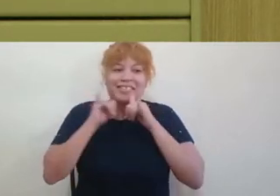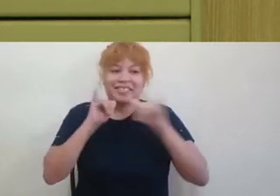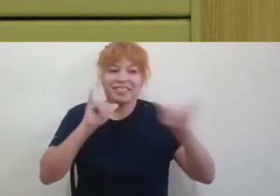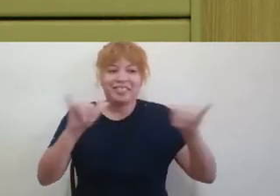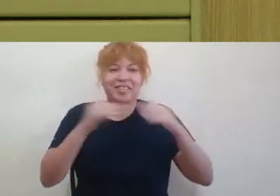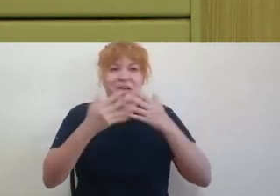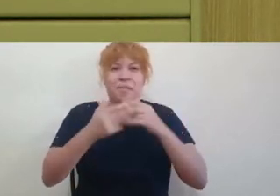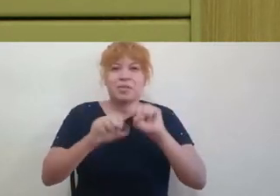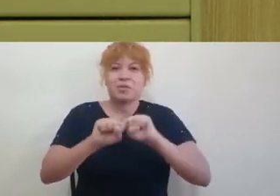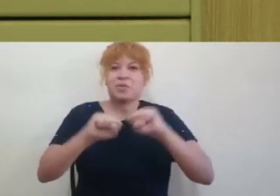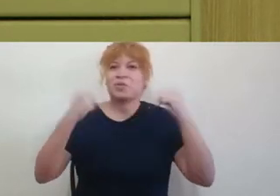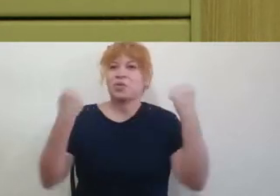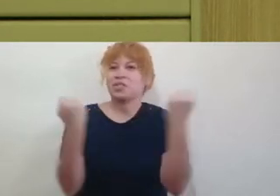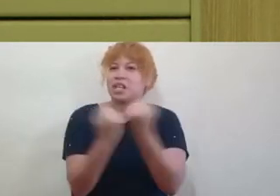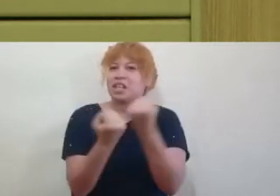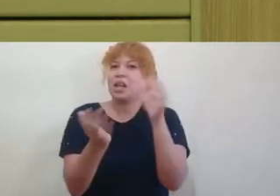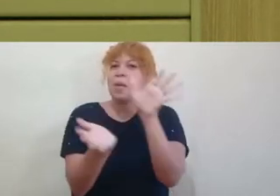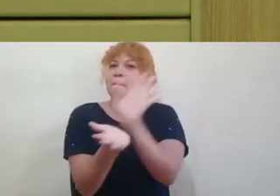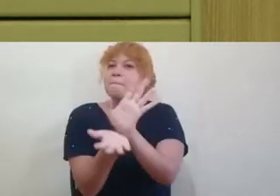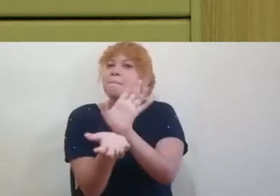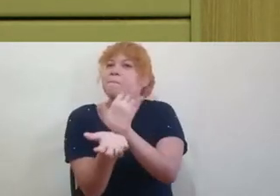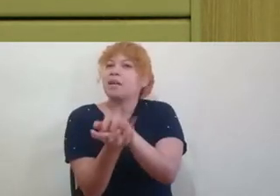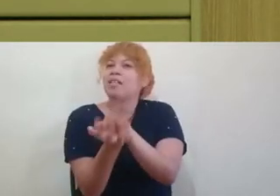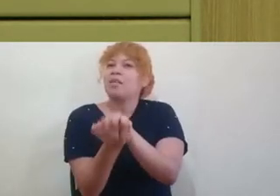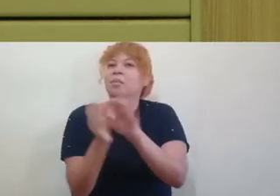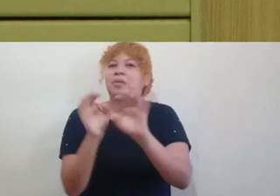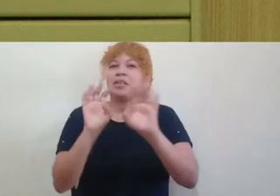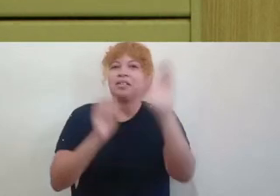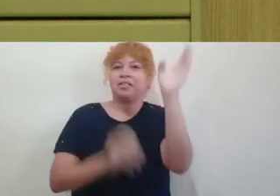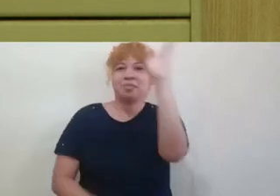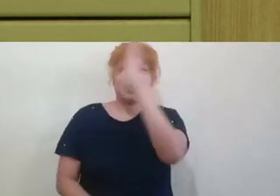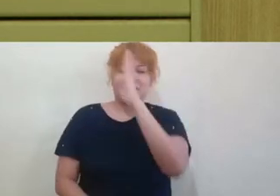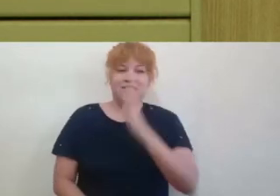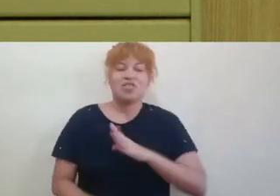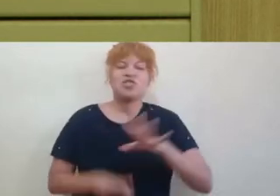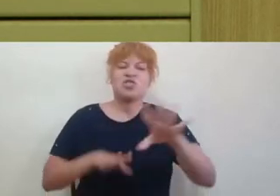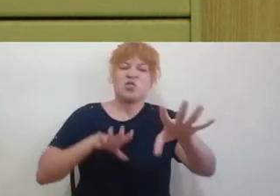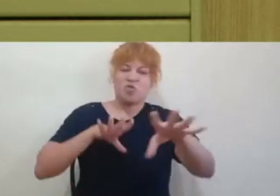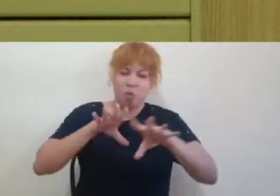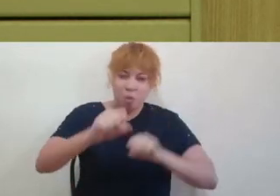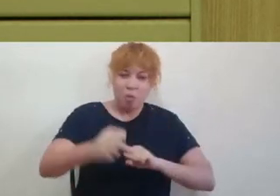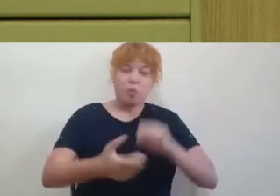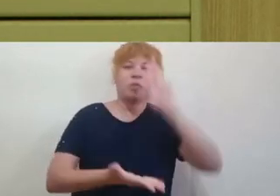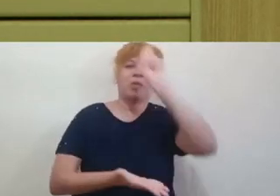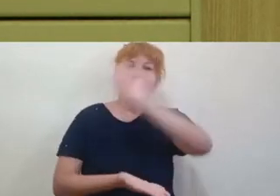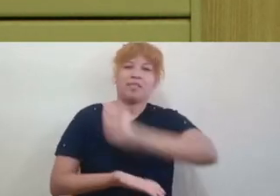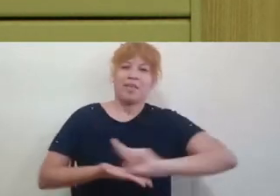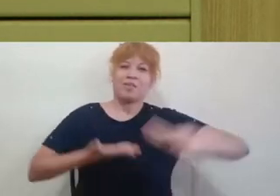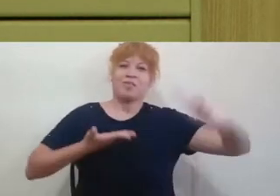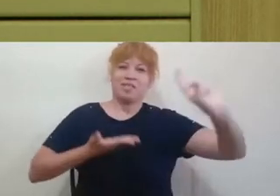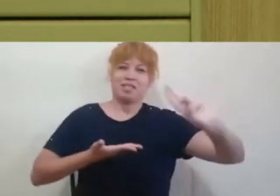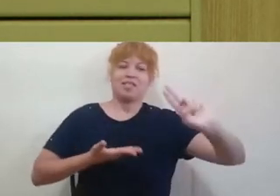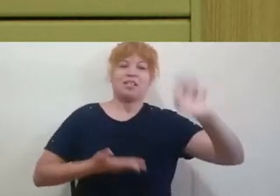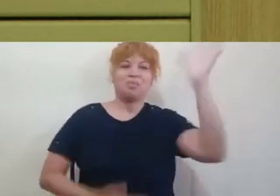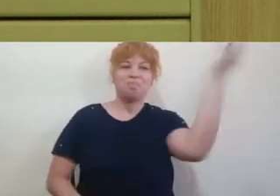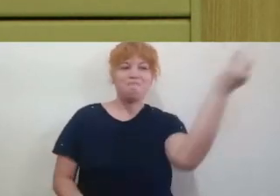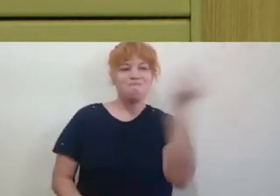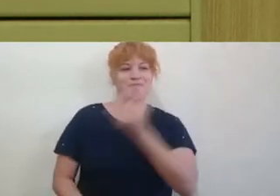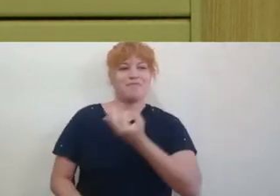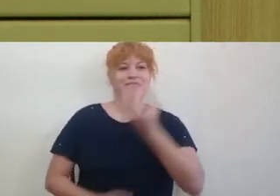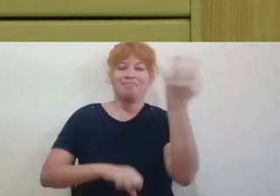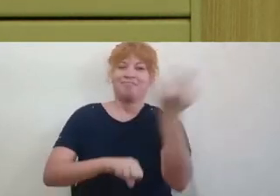e farão a mudança, farão a revolução na vida de vocês e dessas pessoas também.